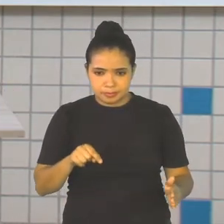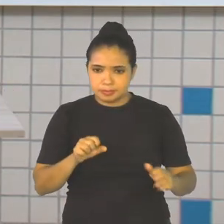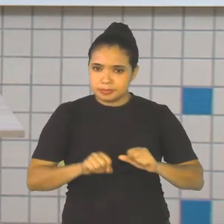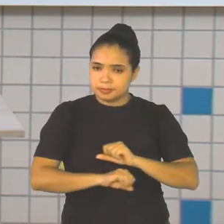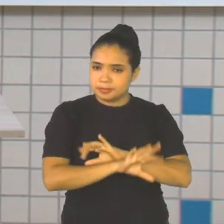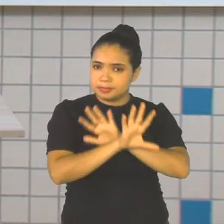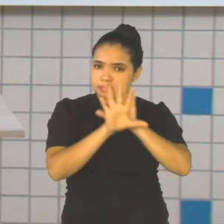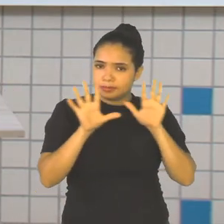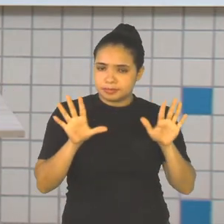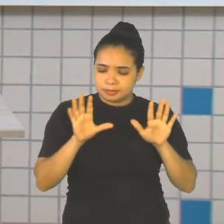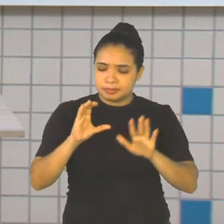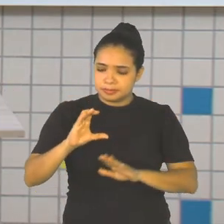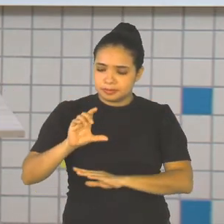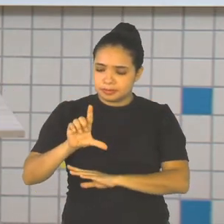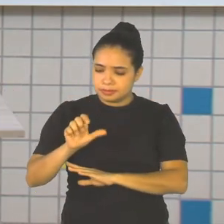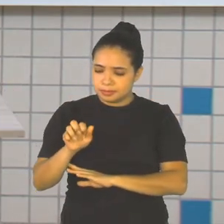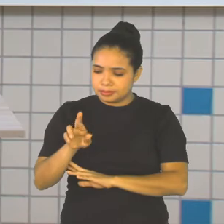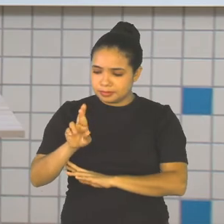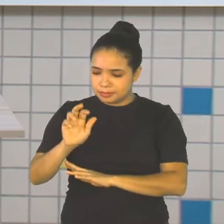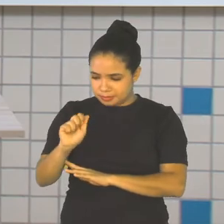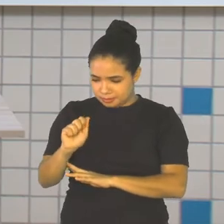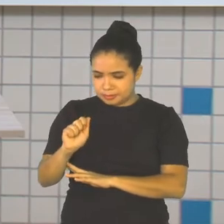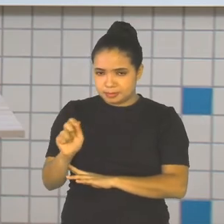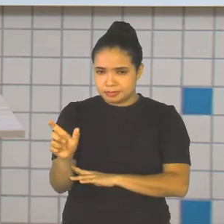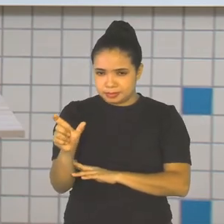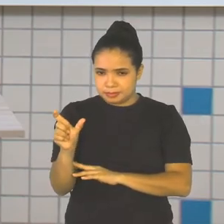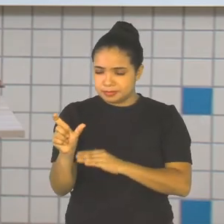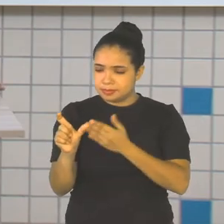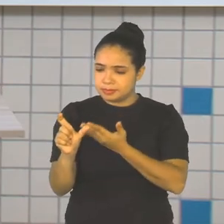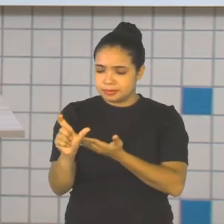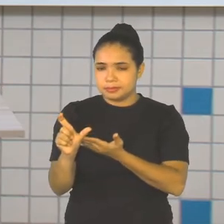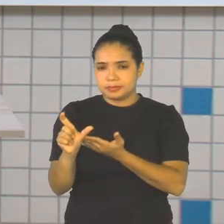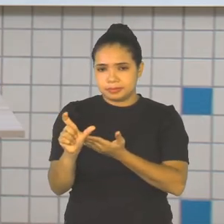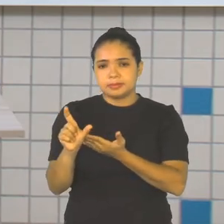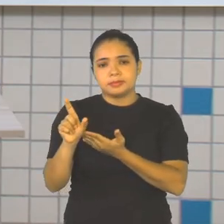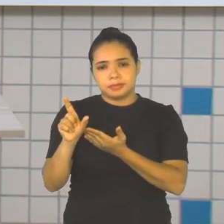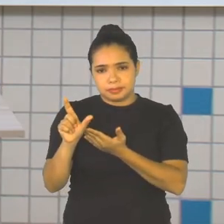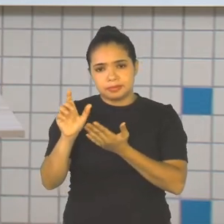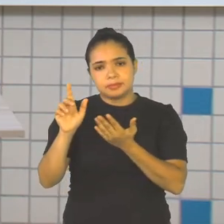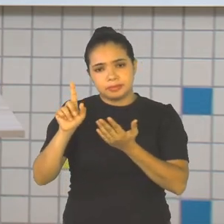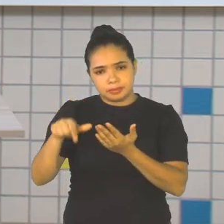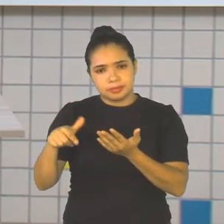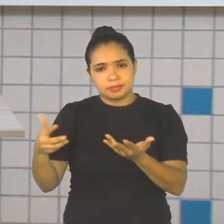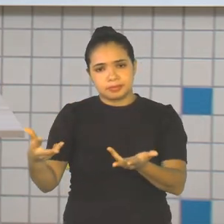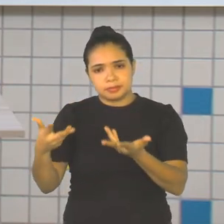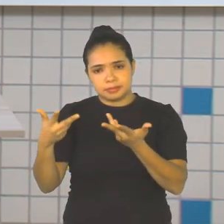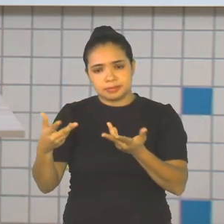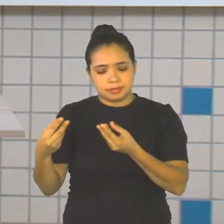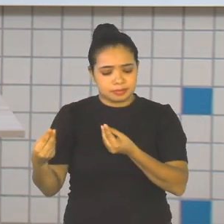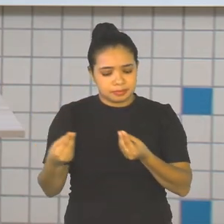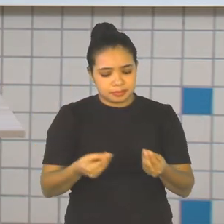clara, a palavra clara é uma qualidade que eu estou dando para a mesa.